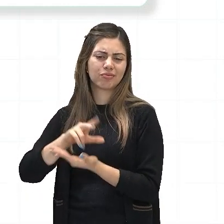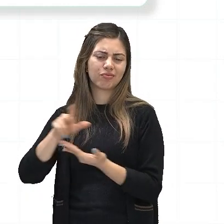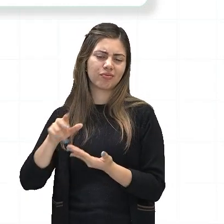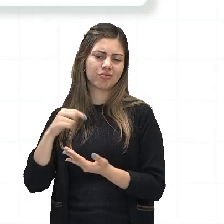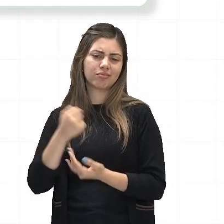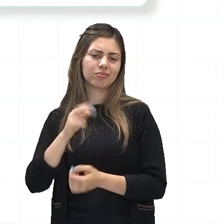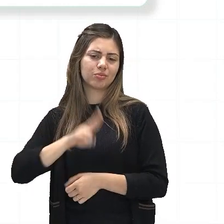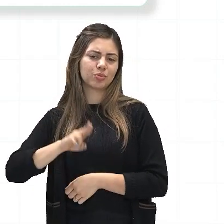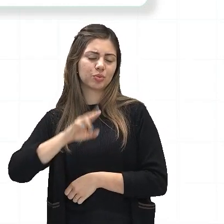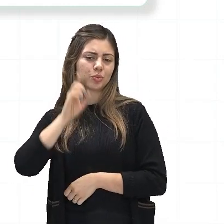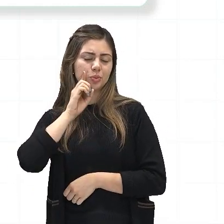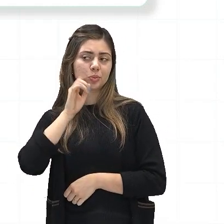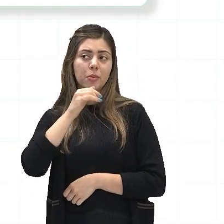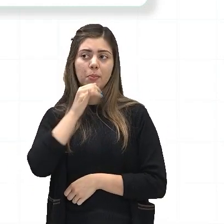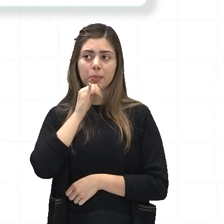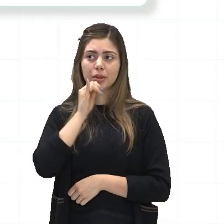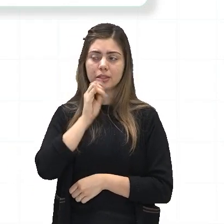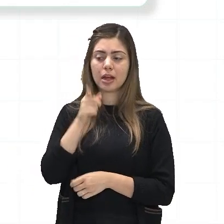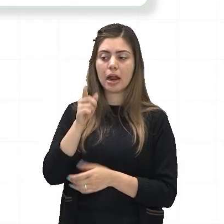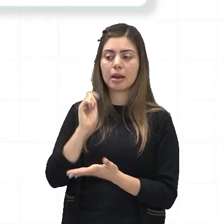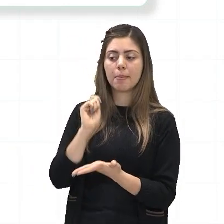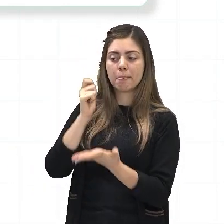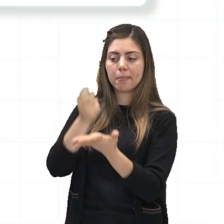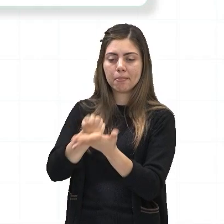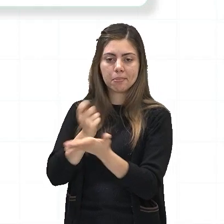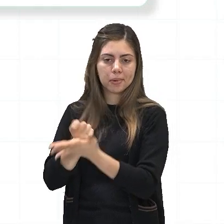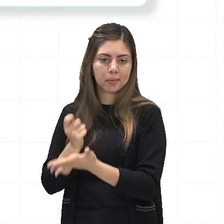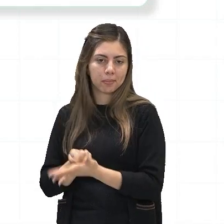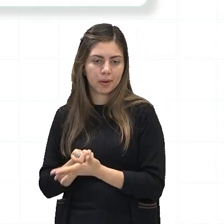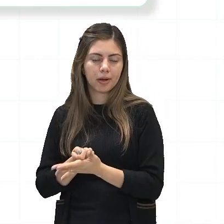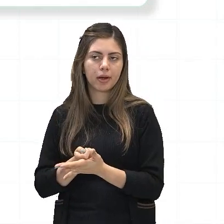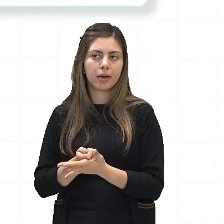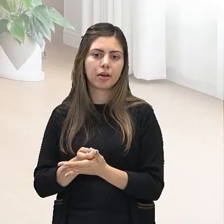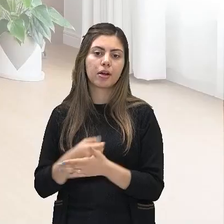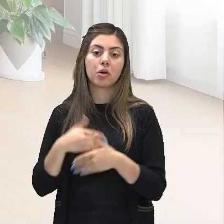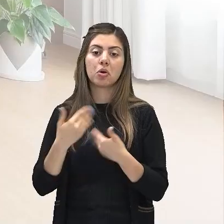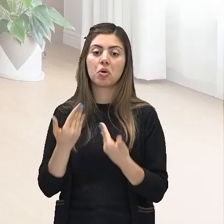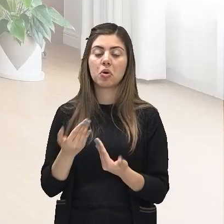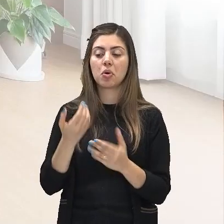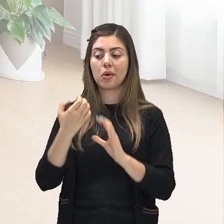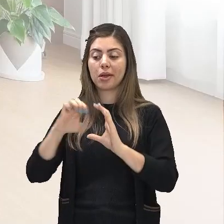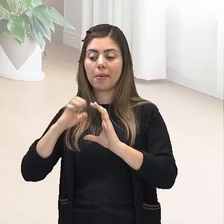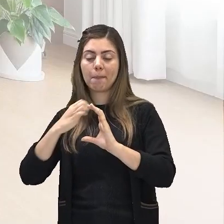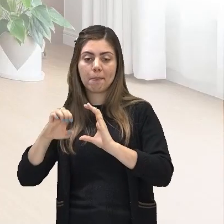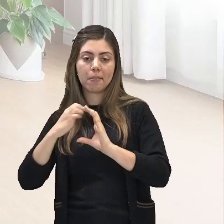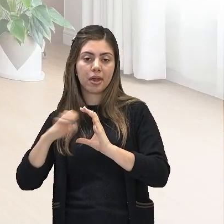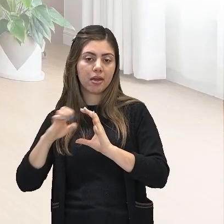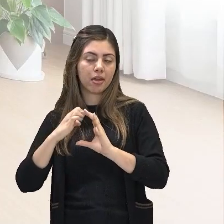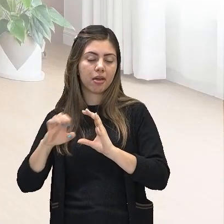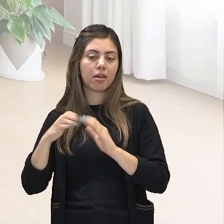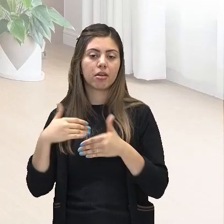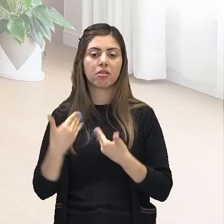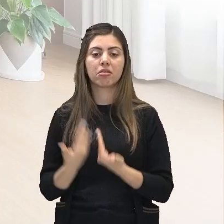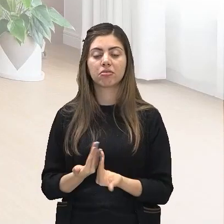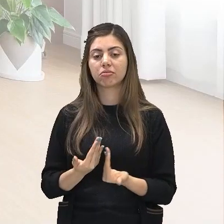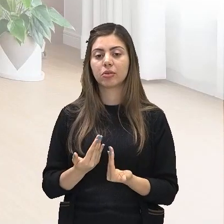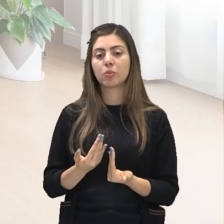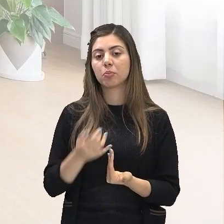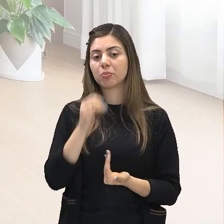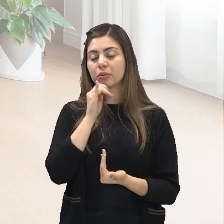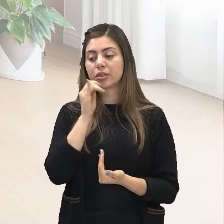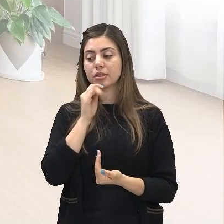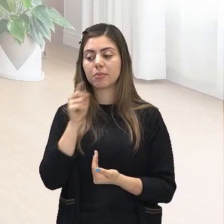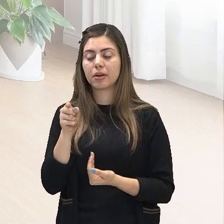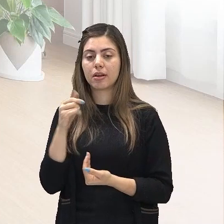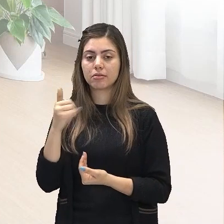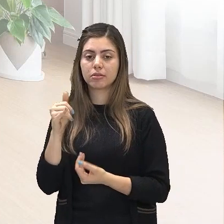comentou, fazer o pagamento de uma conta, né? Entrar, verificar os seus e-mails, responder um e-mail, por exemplo. Às vezes a última função,